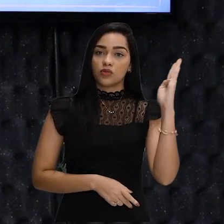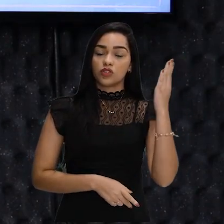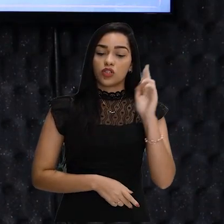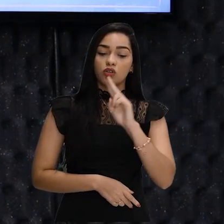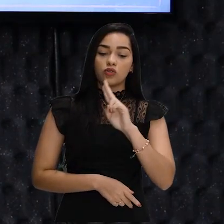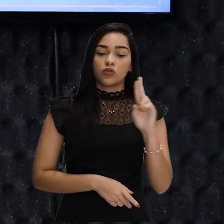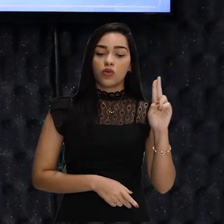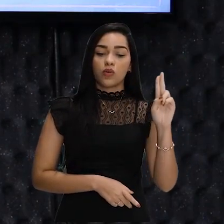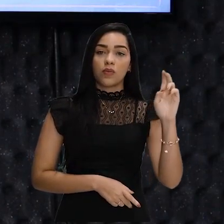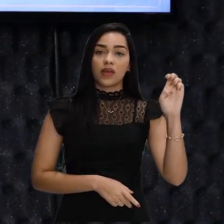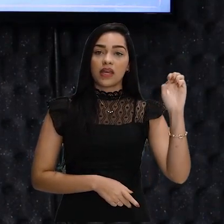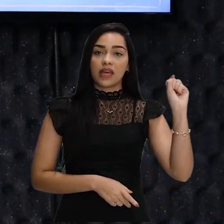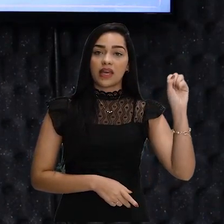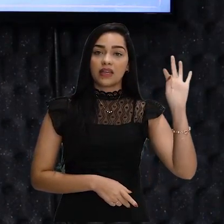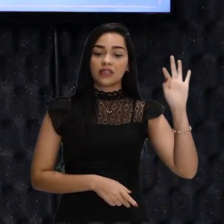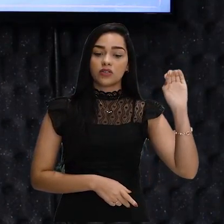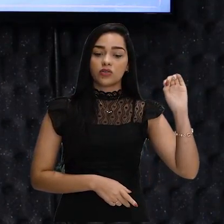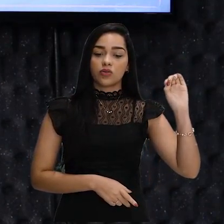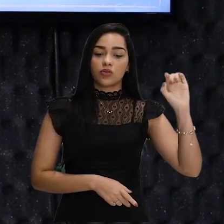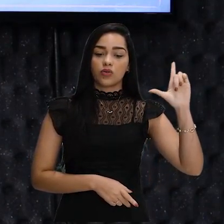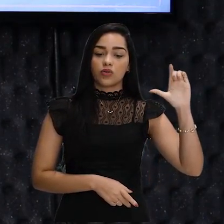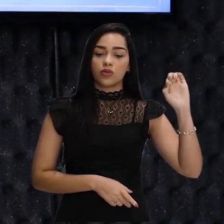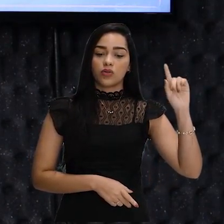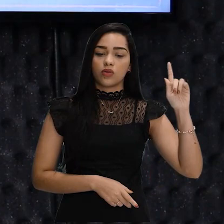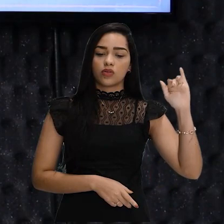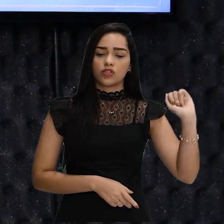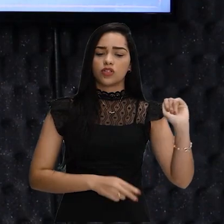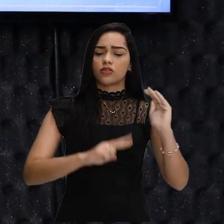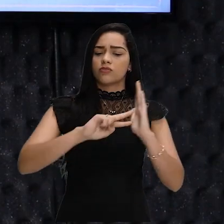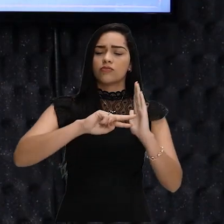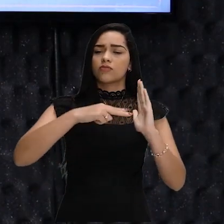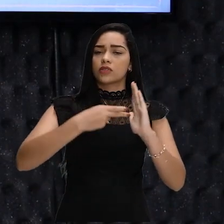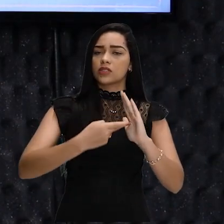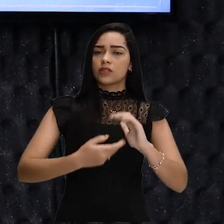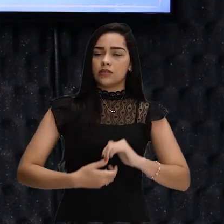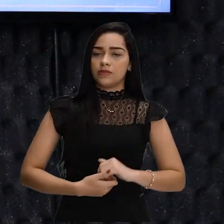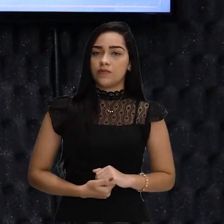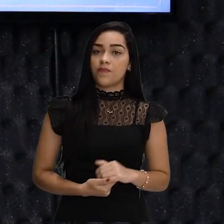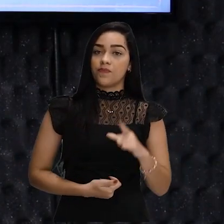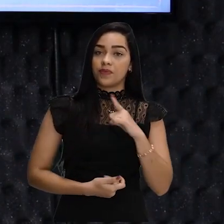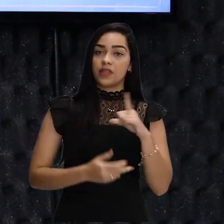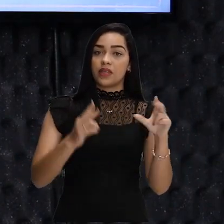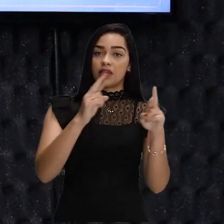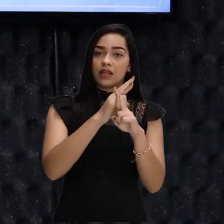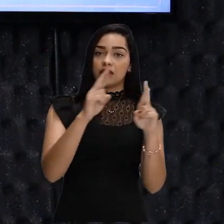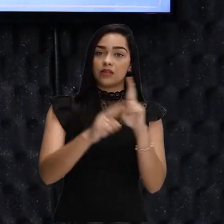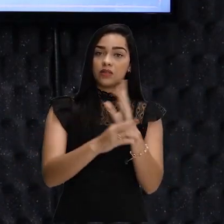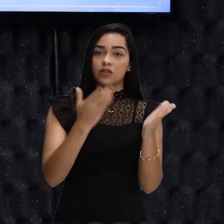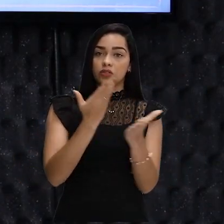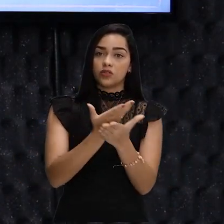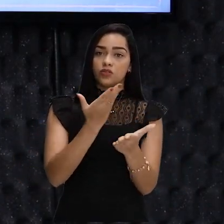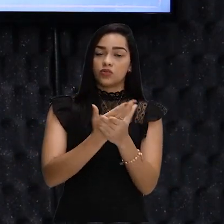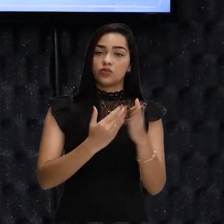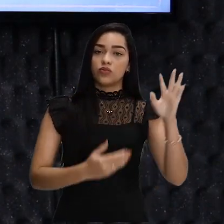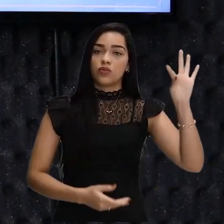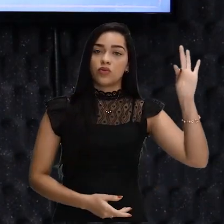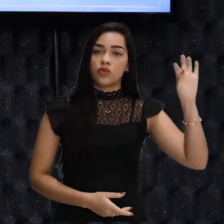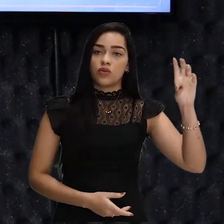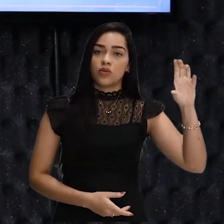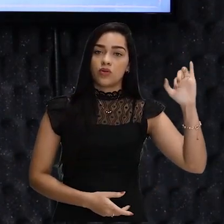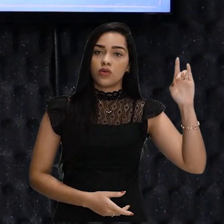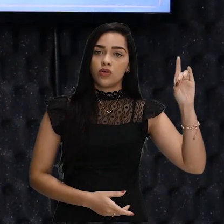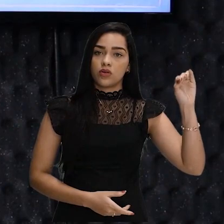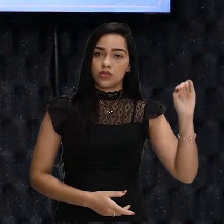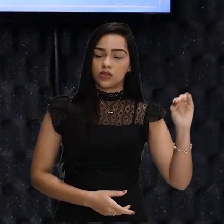chama de histologia, tá? O que é histologia? O termo histologia tem a ver com o estudo dos tecidos.